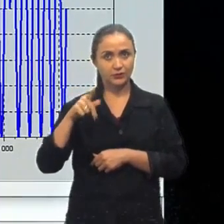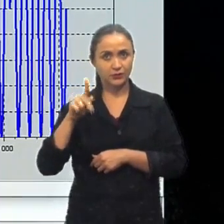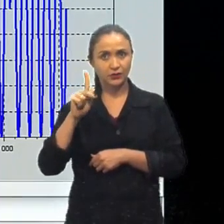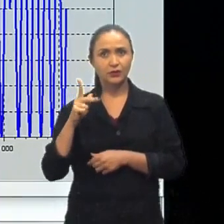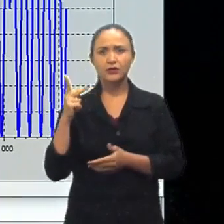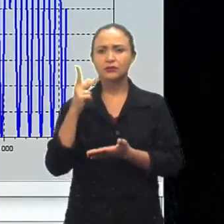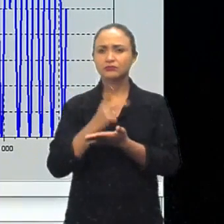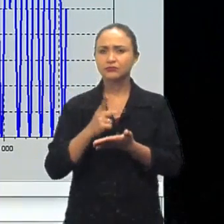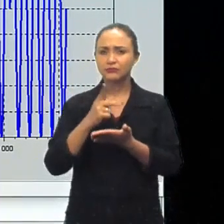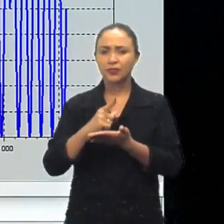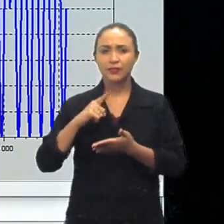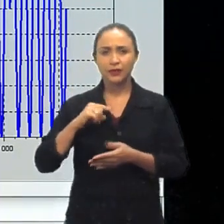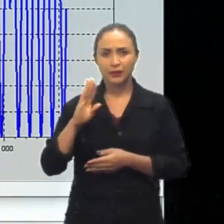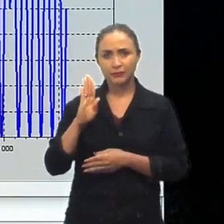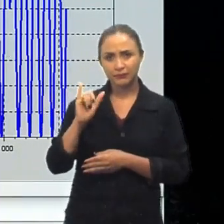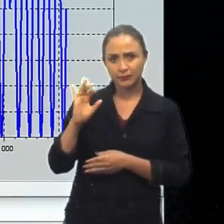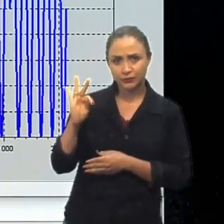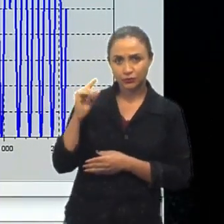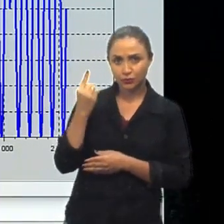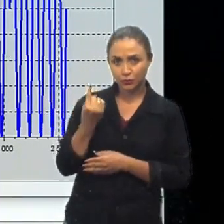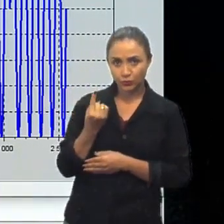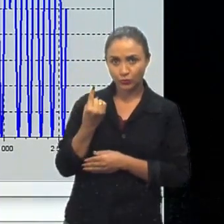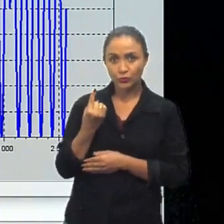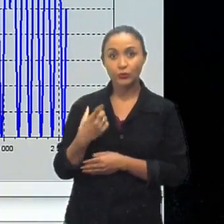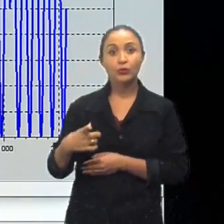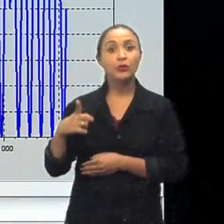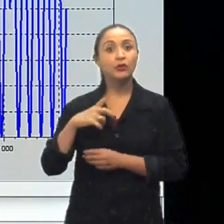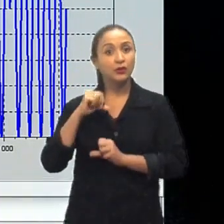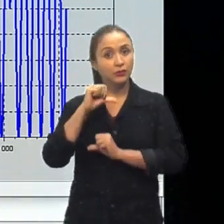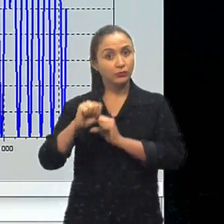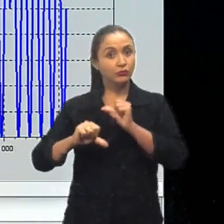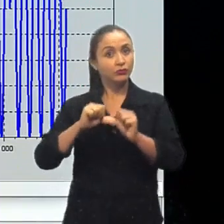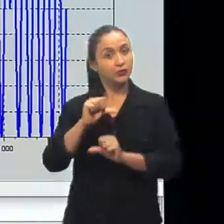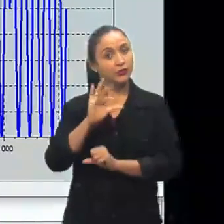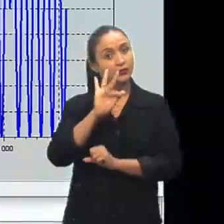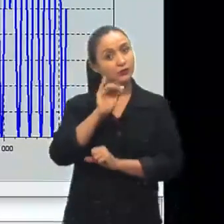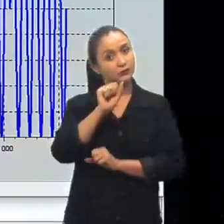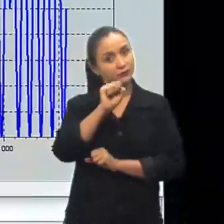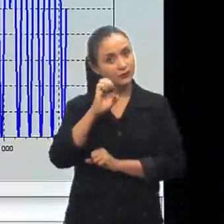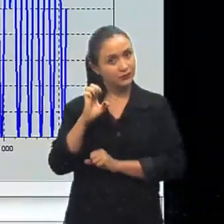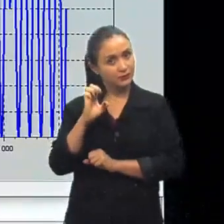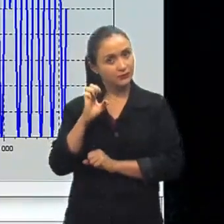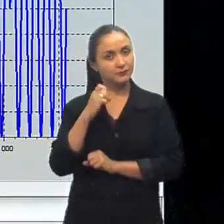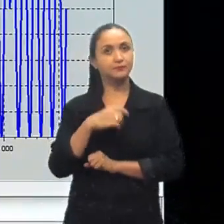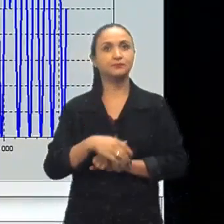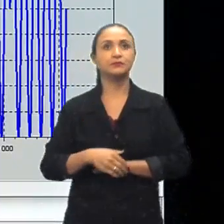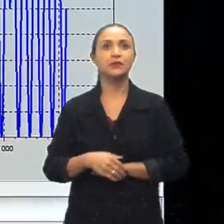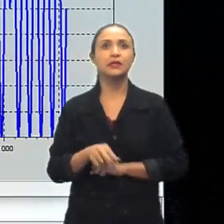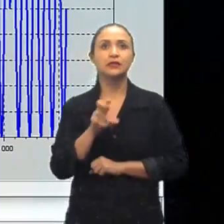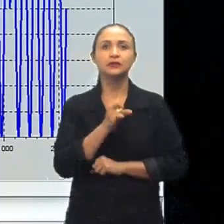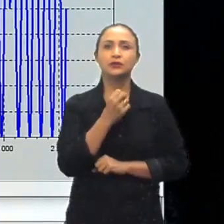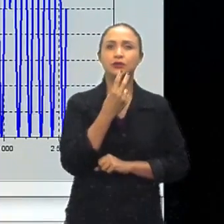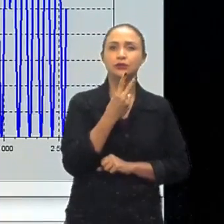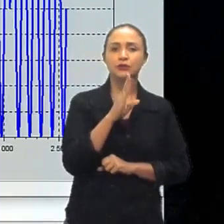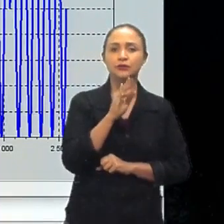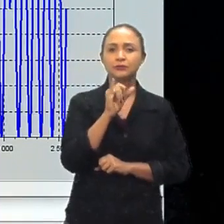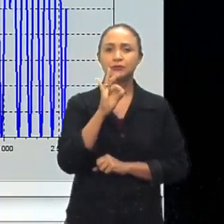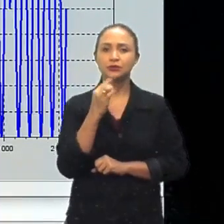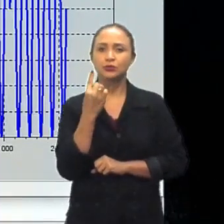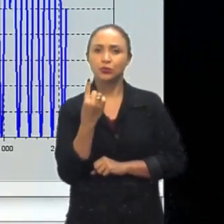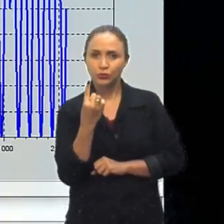vez que tinha um bit 1, ele tinha uma mudança de fase. Mesmo então, se fossem 2 bits 1 na